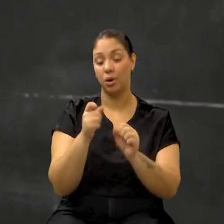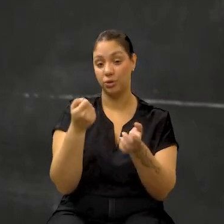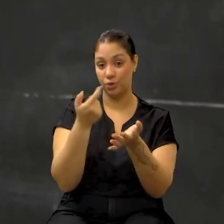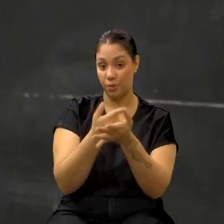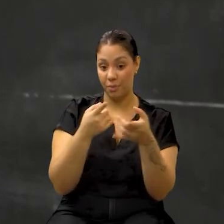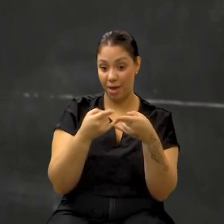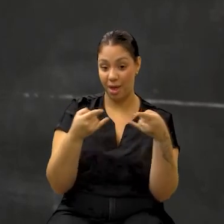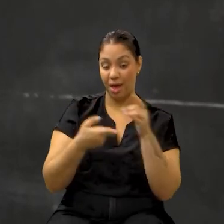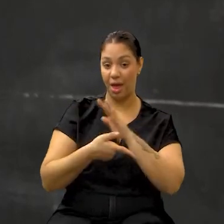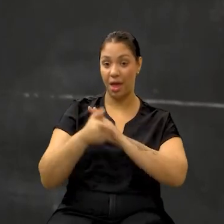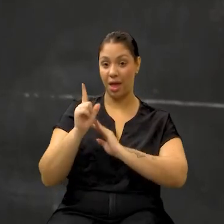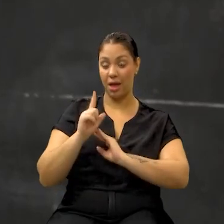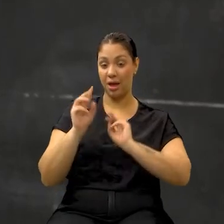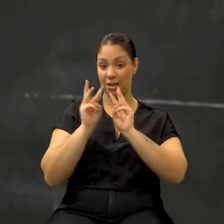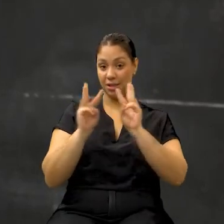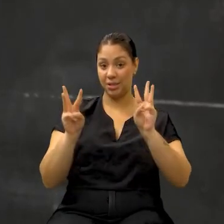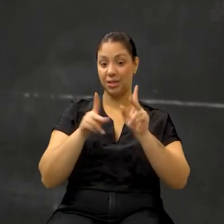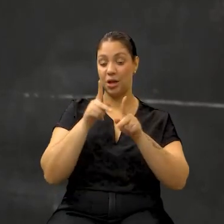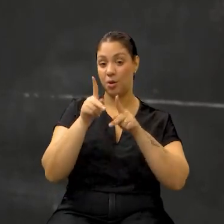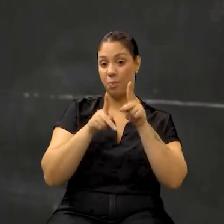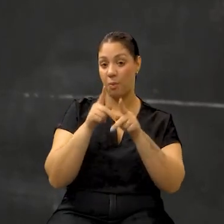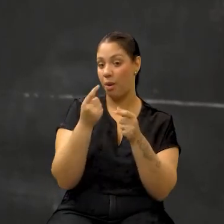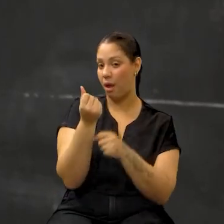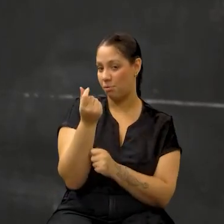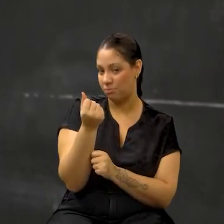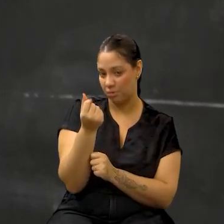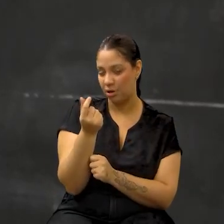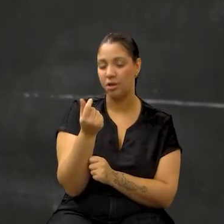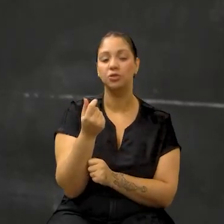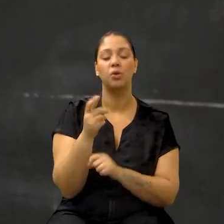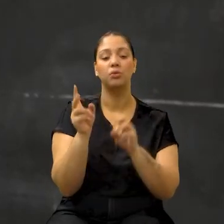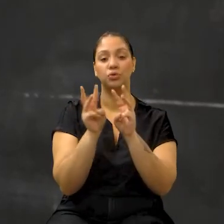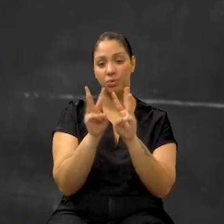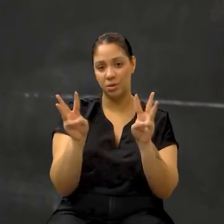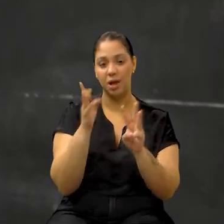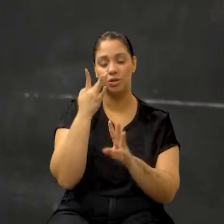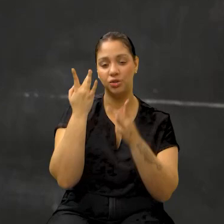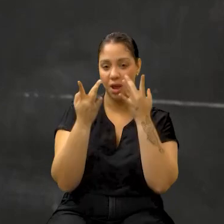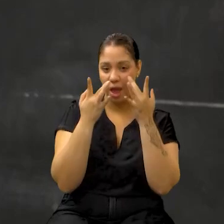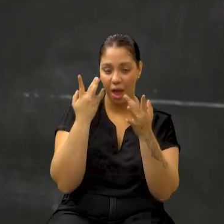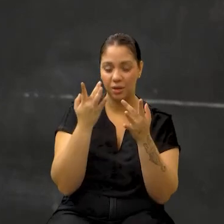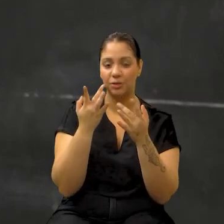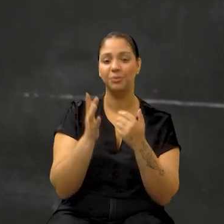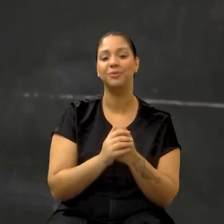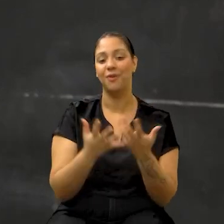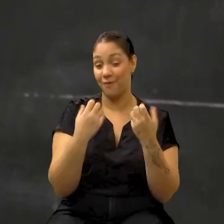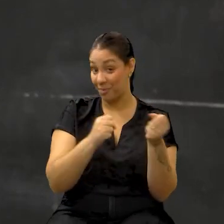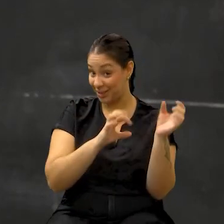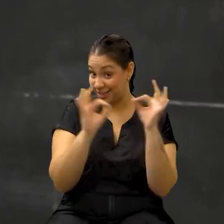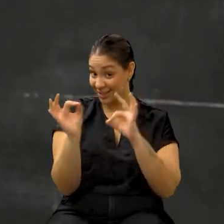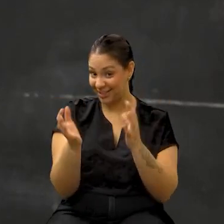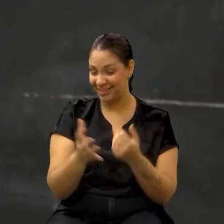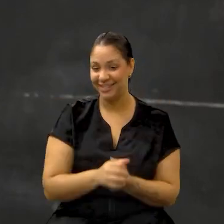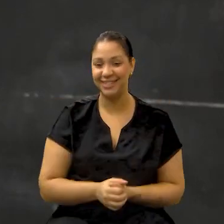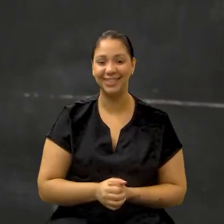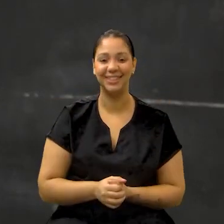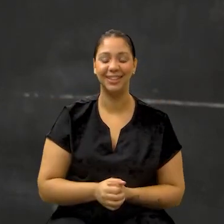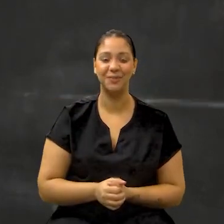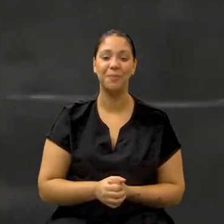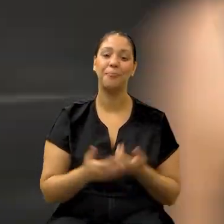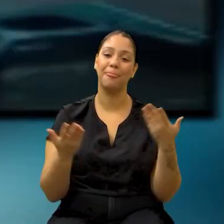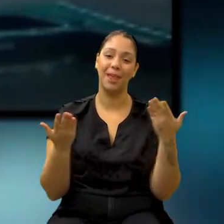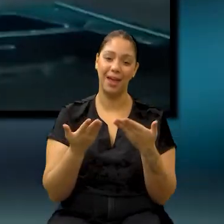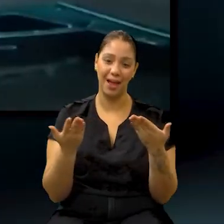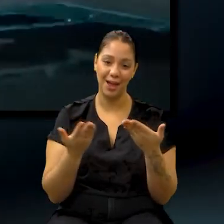podem adquirir o ingresso anteriormente, num preço popular de R$15, pelo site do Teatro Castro Mendes. Vamos lá